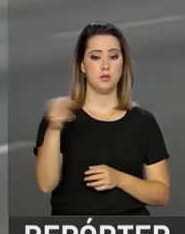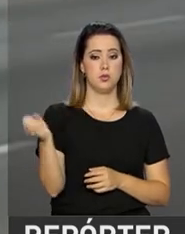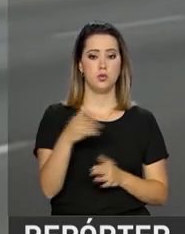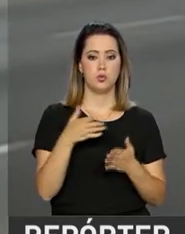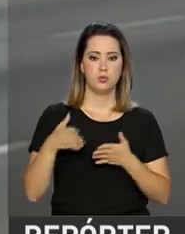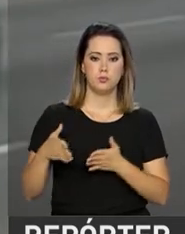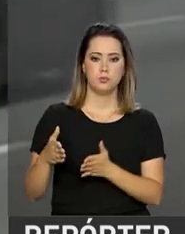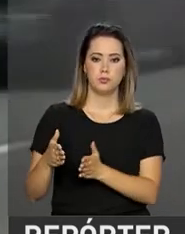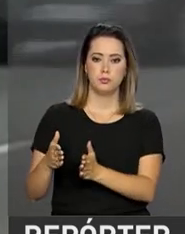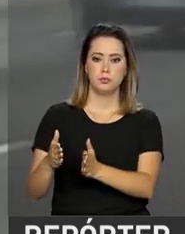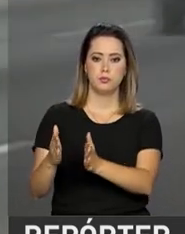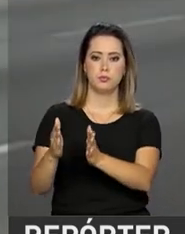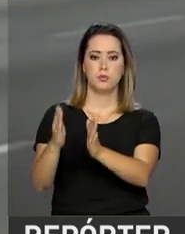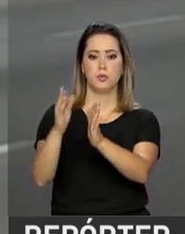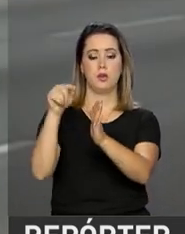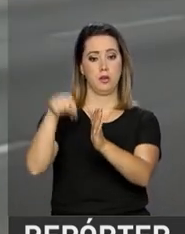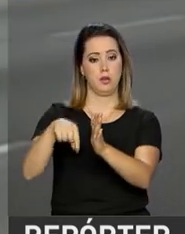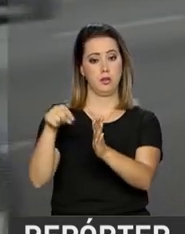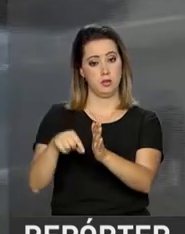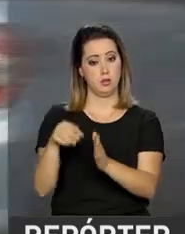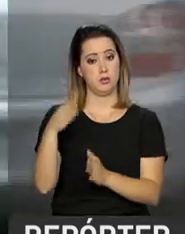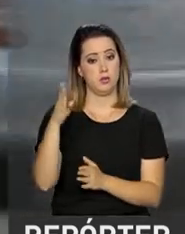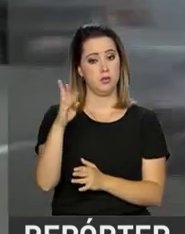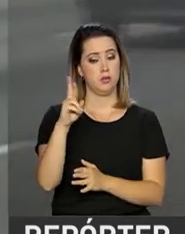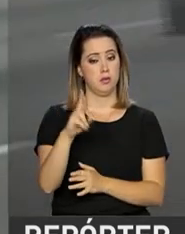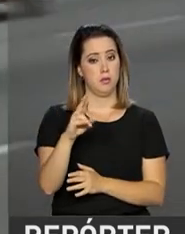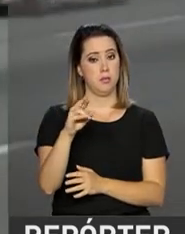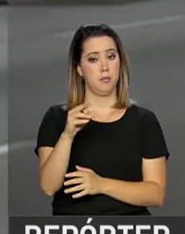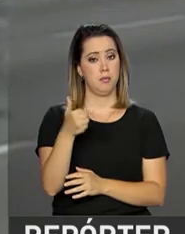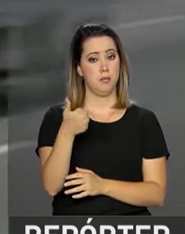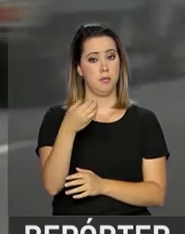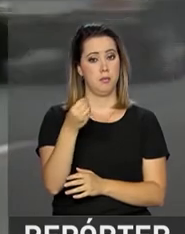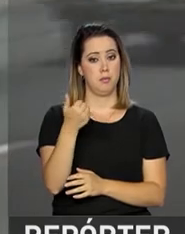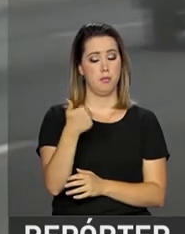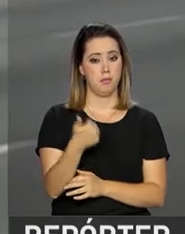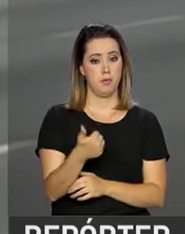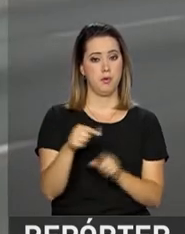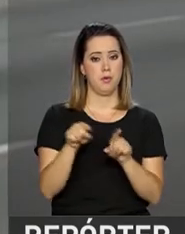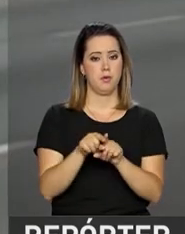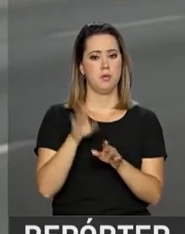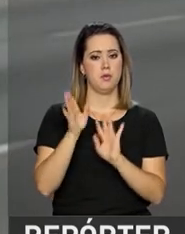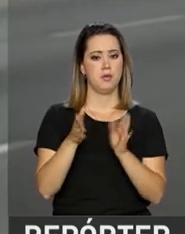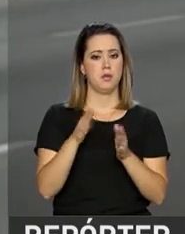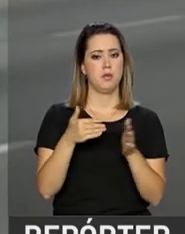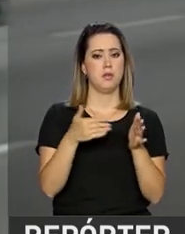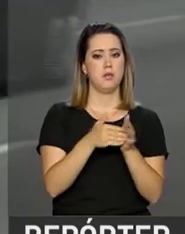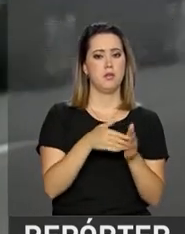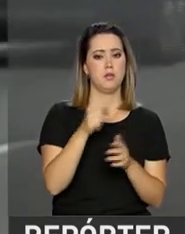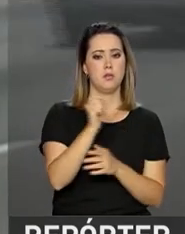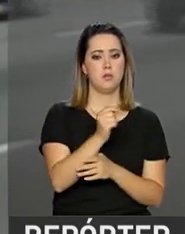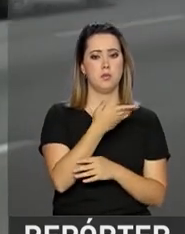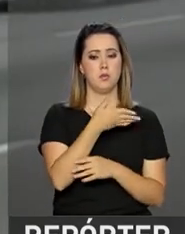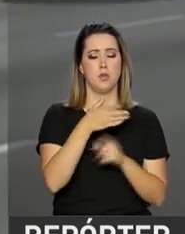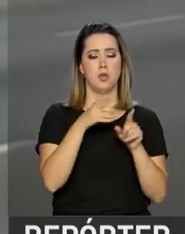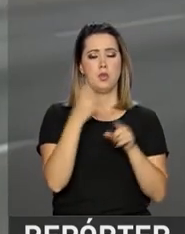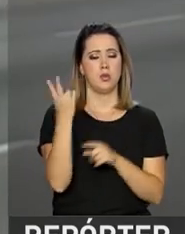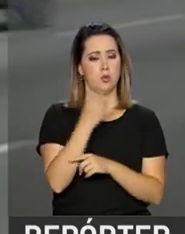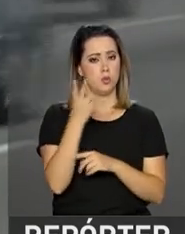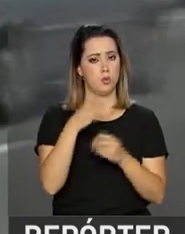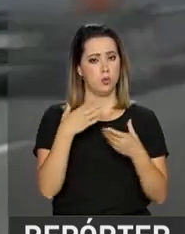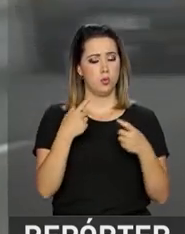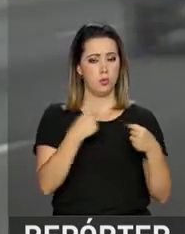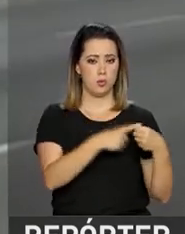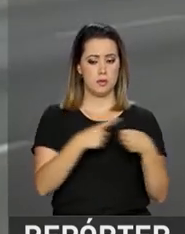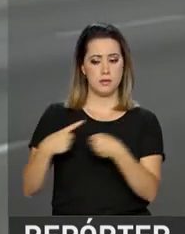na BR-101, entre a Avenida do Contorno, que fica em Niterói, até o bairro de Manilha, em Itaboraí. Além de